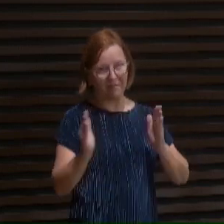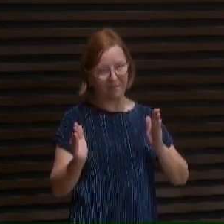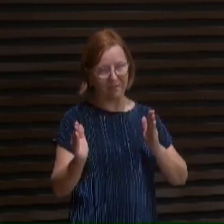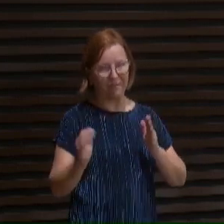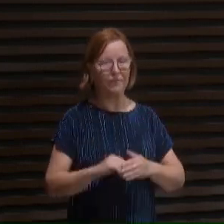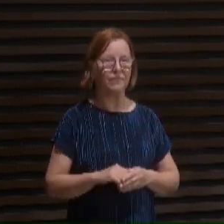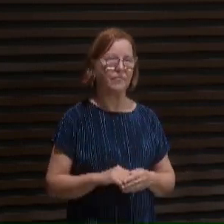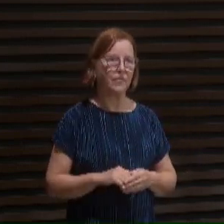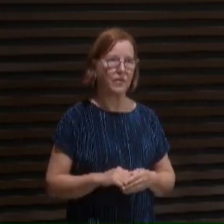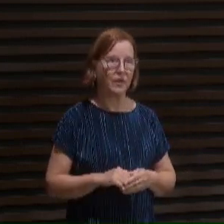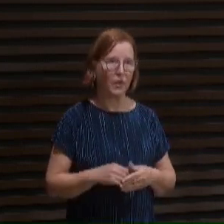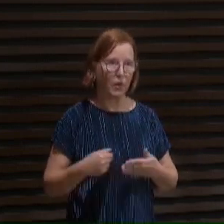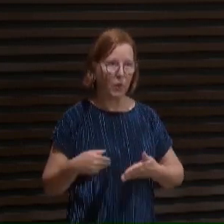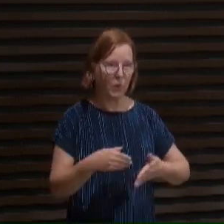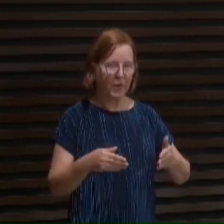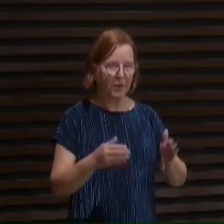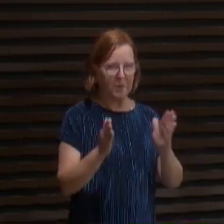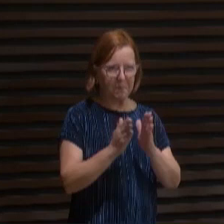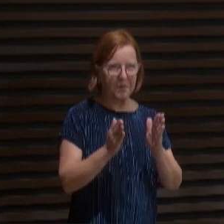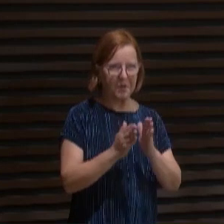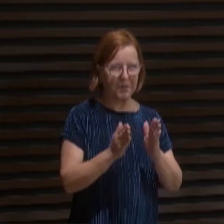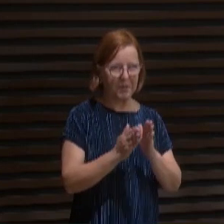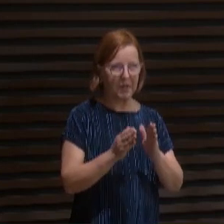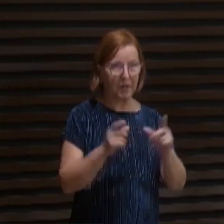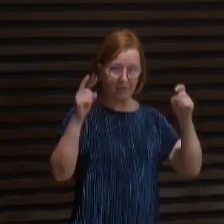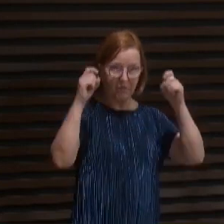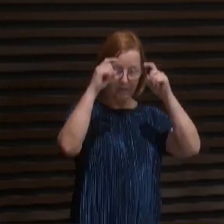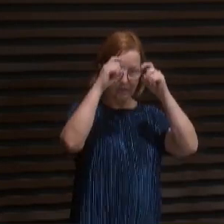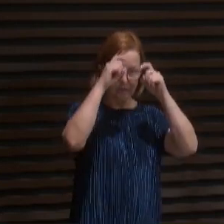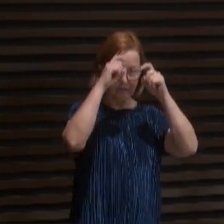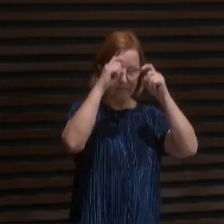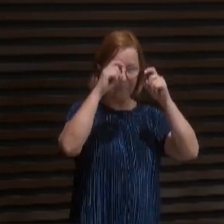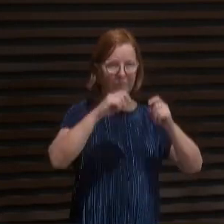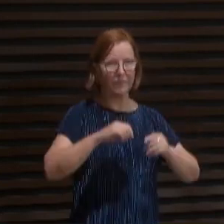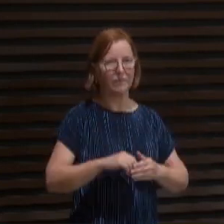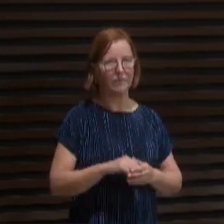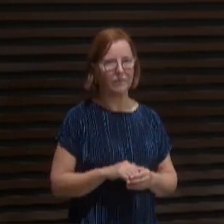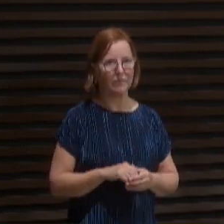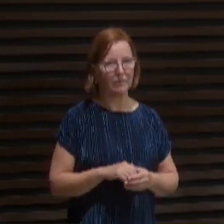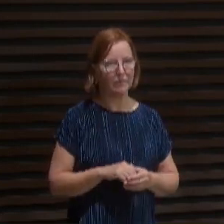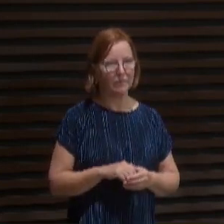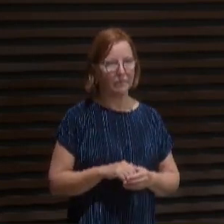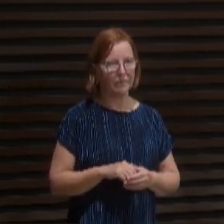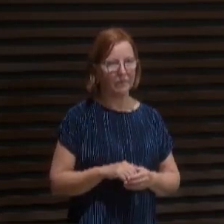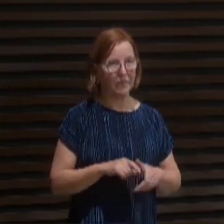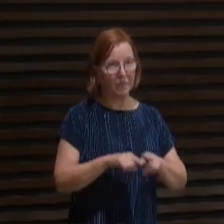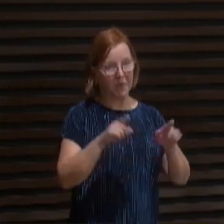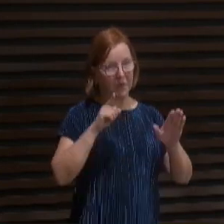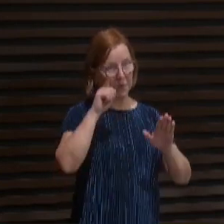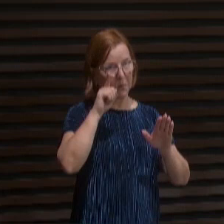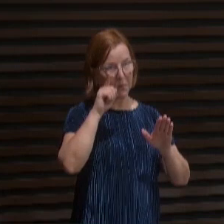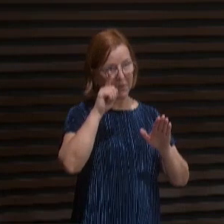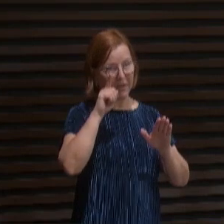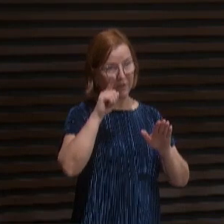O caminho apertado, ele é apertado e ele é difícil. Mas cuidado quando a coisa